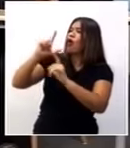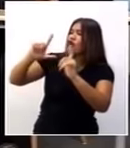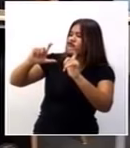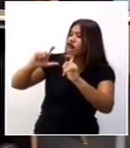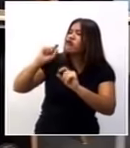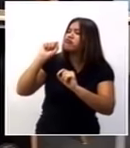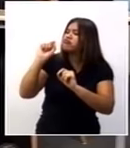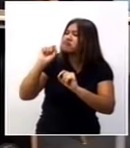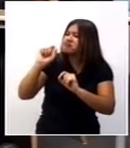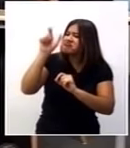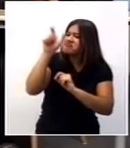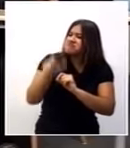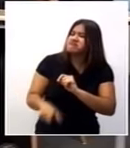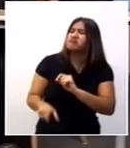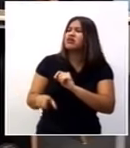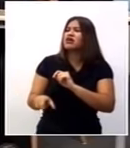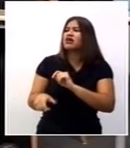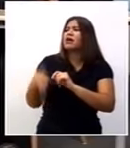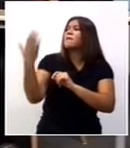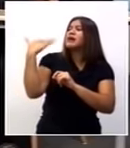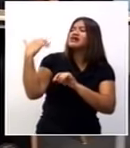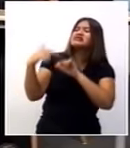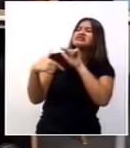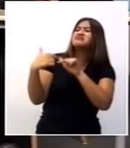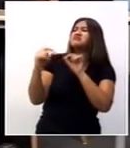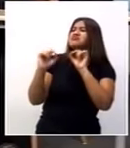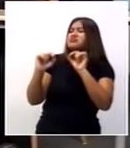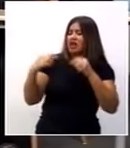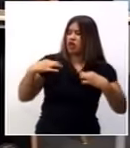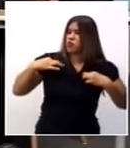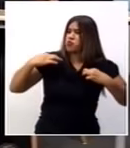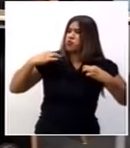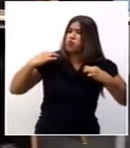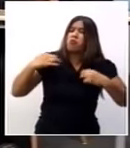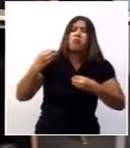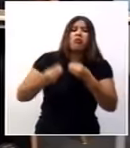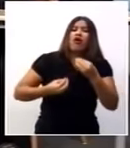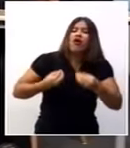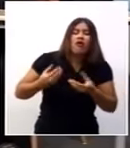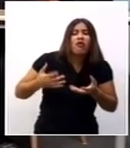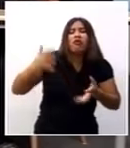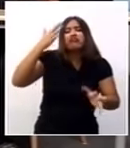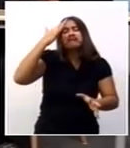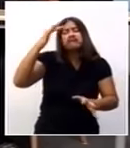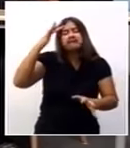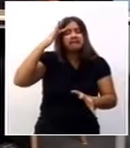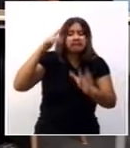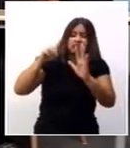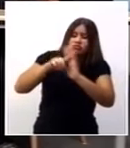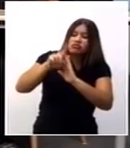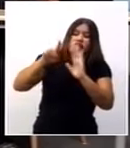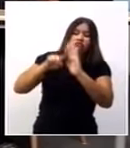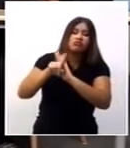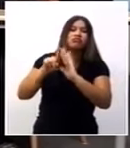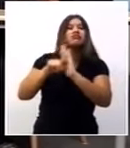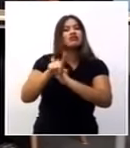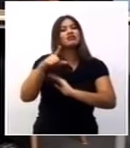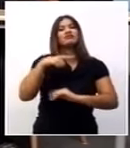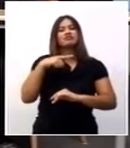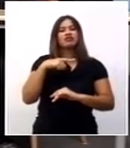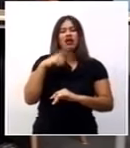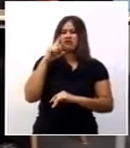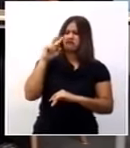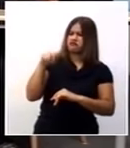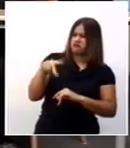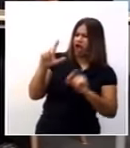não é? Quem foi essa pessoa? De acordo com como que ela está vestida? Como que ela está se vestindo nesse momento? Nossa, que